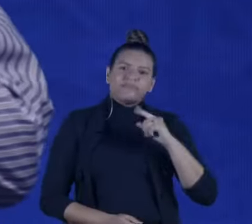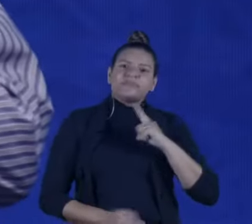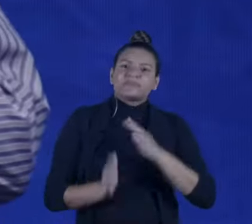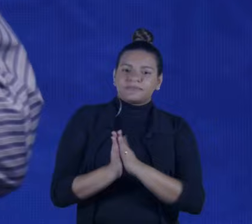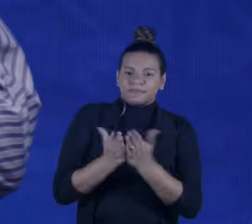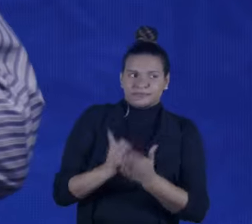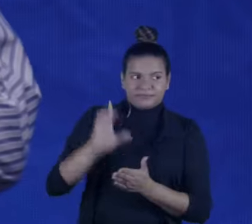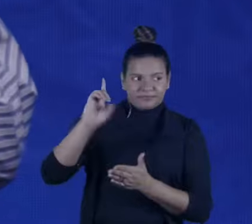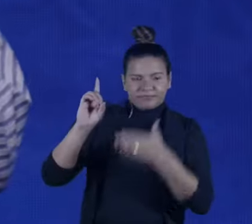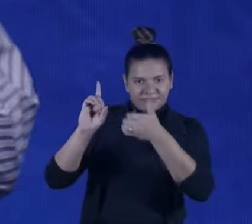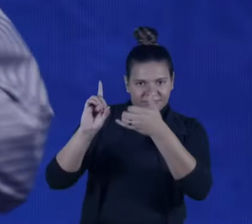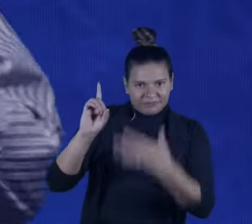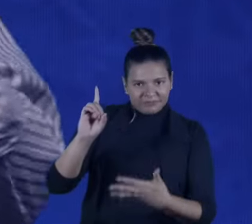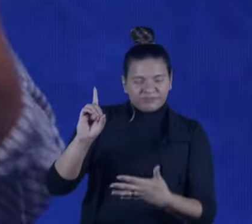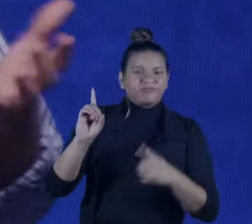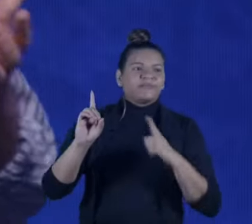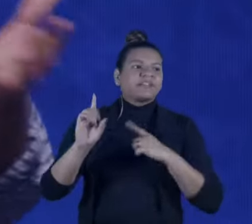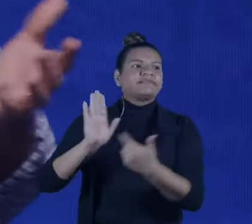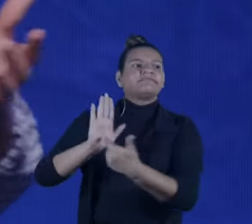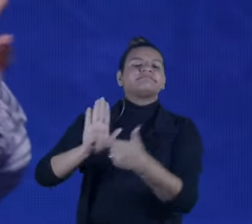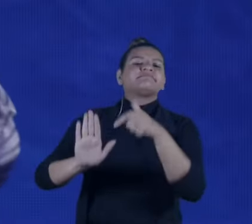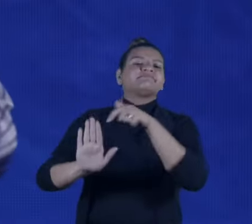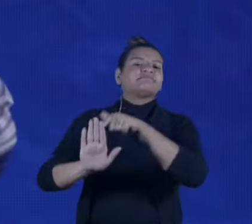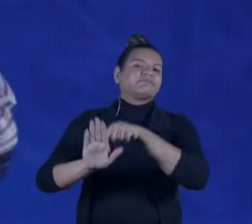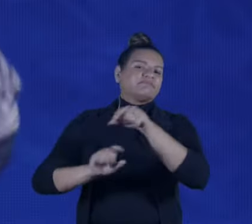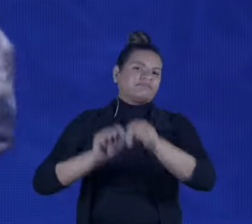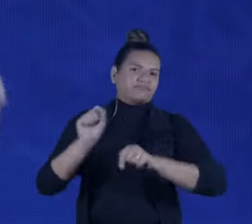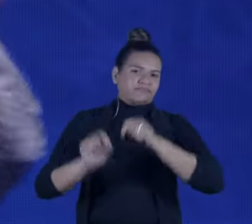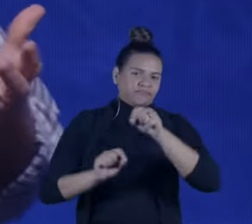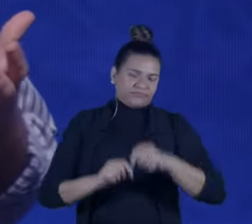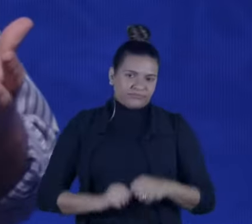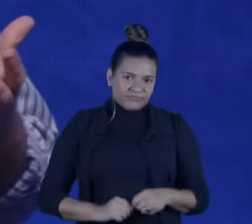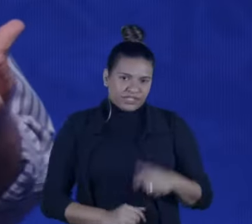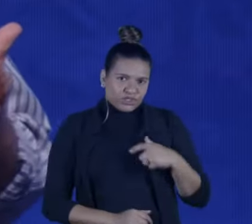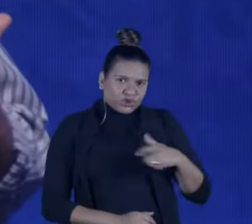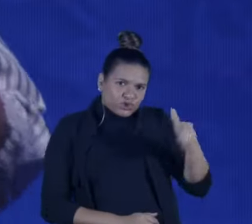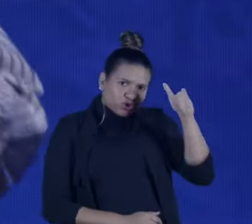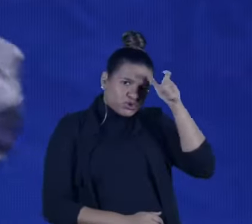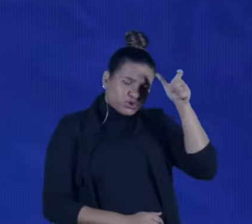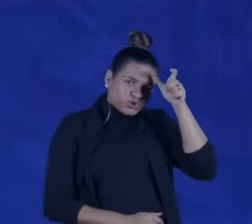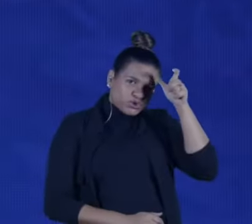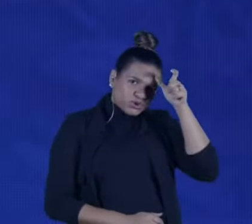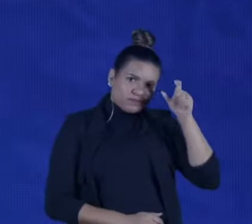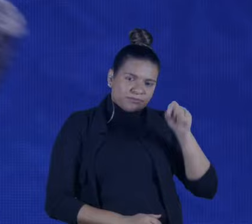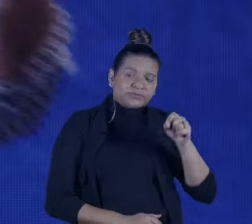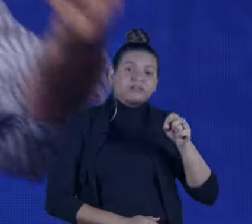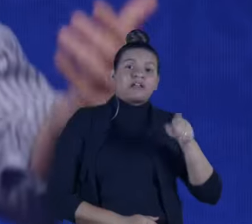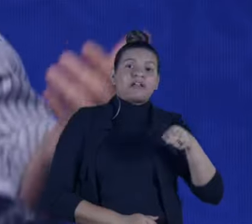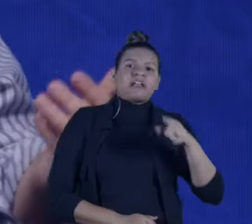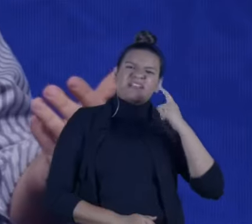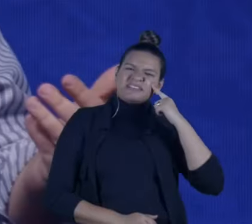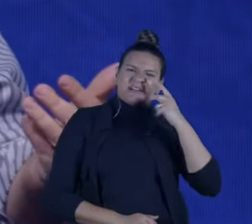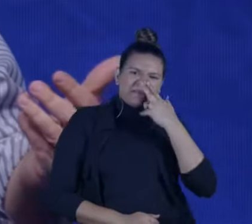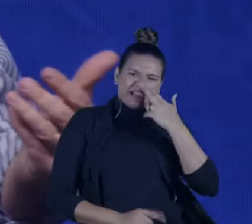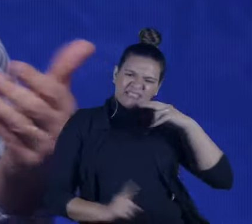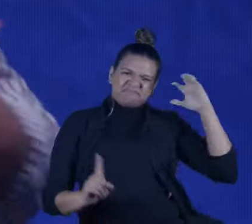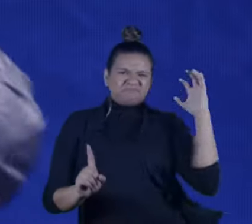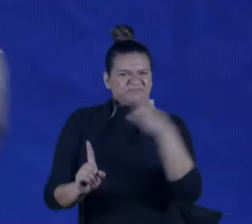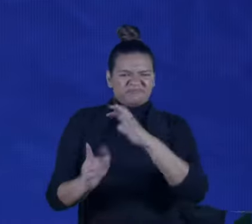a Bíblia fala também, usa uma outra metáfora, que diz que o diabo, ele vem como um leão que ruge,